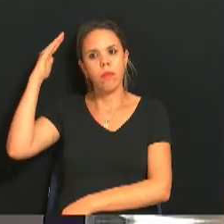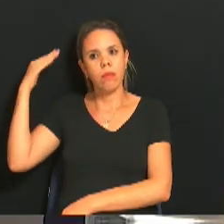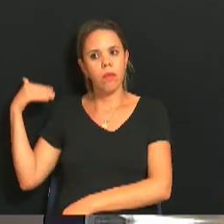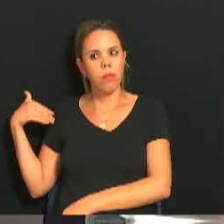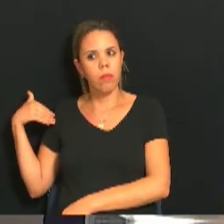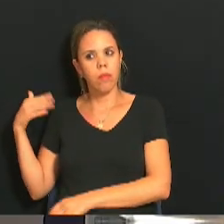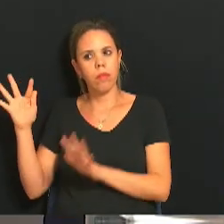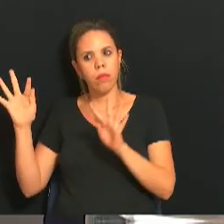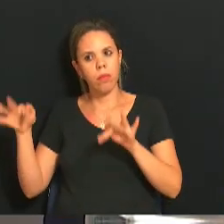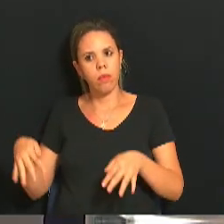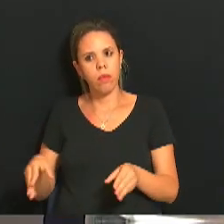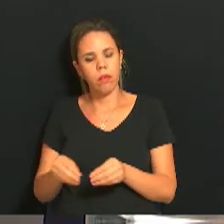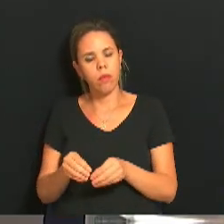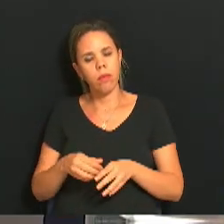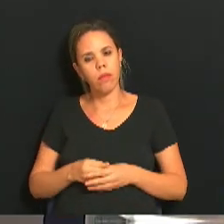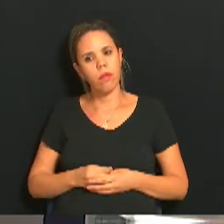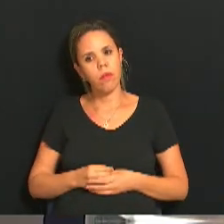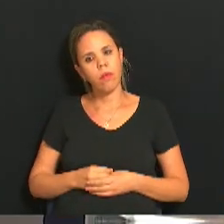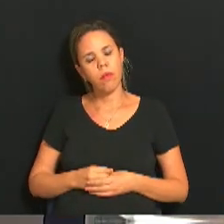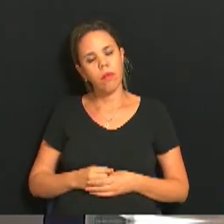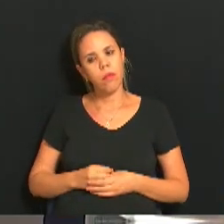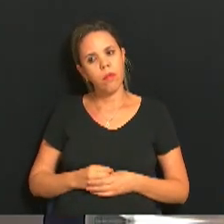considerações finais